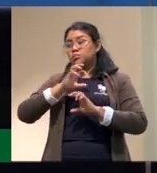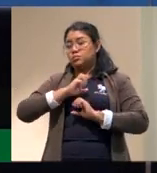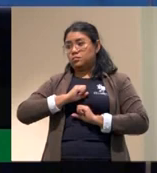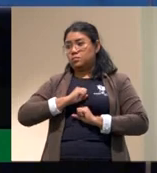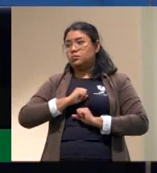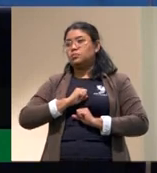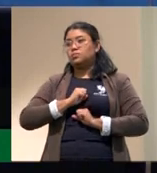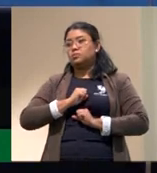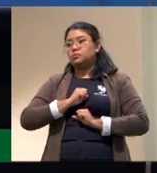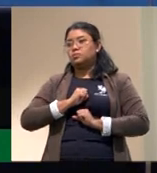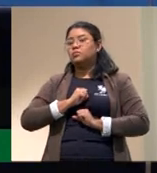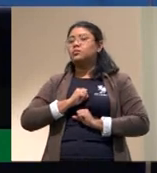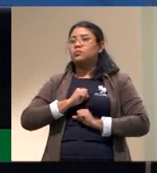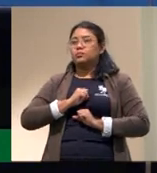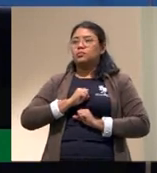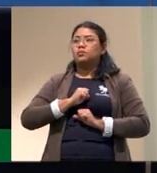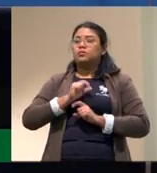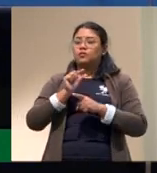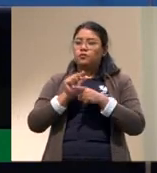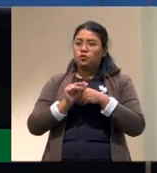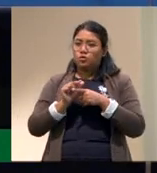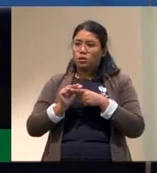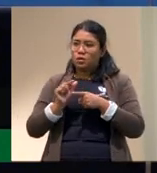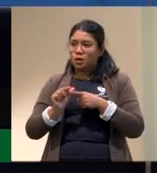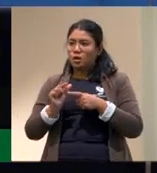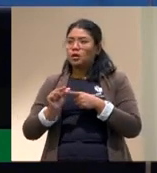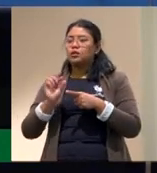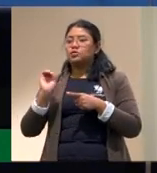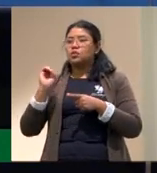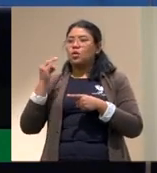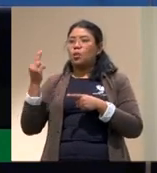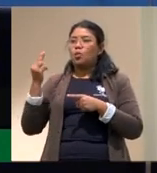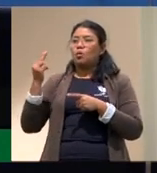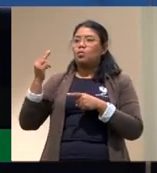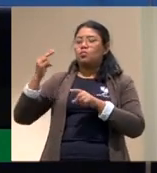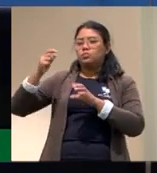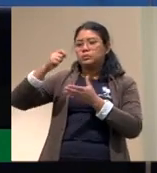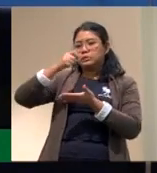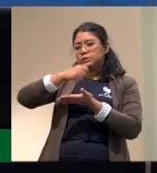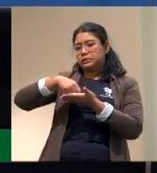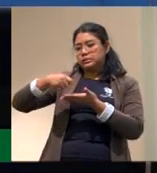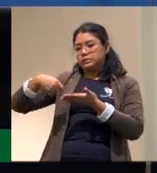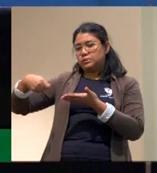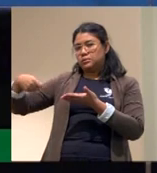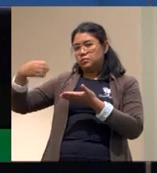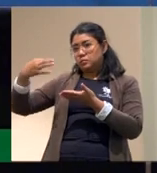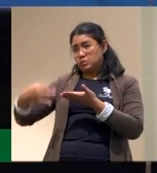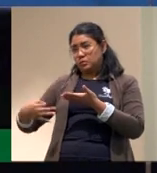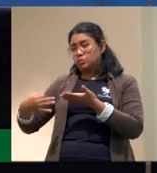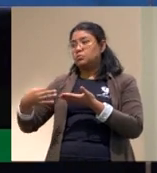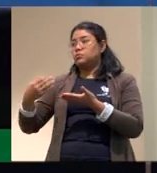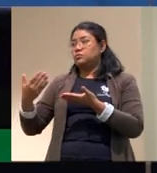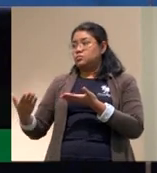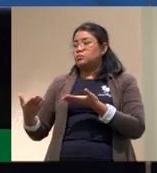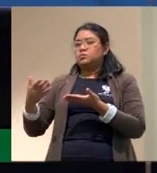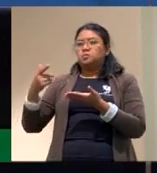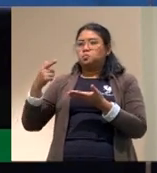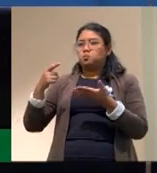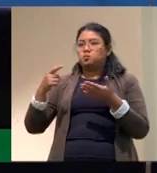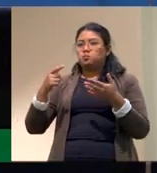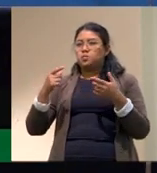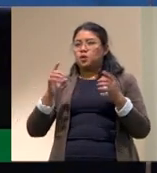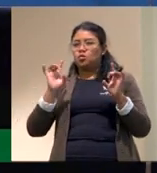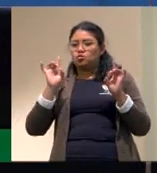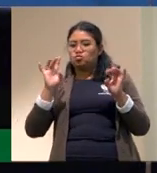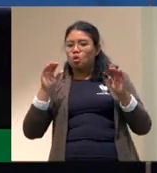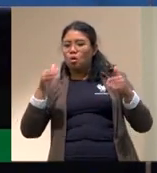a apropriação fonética e a apropriação ortográfica da redação das palavras, né? Não, não se reduz a